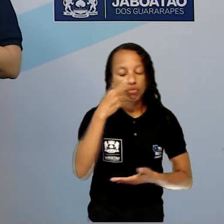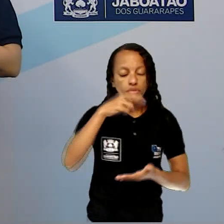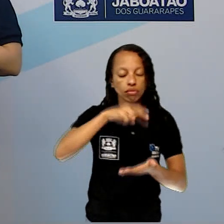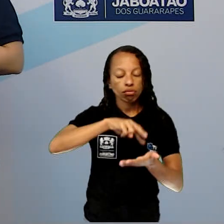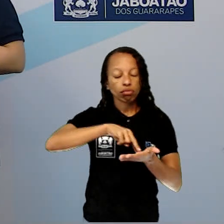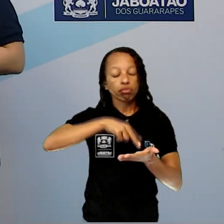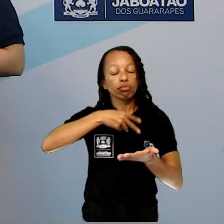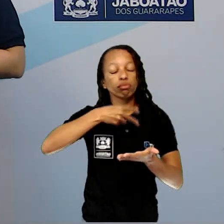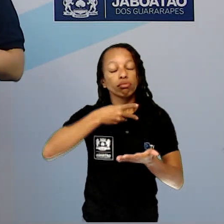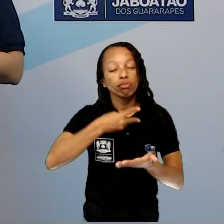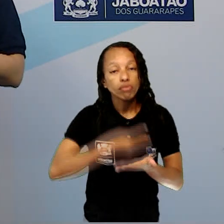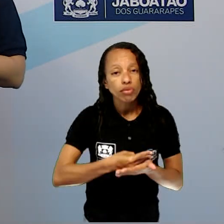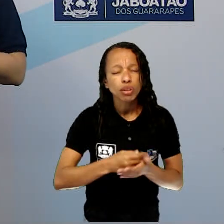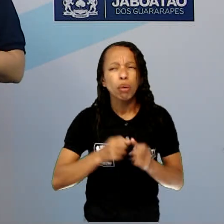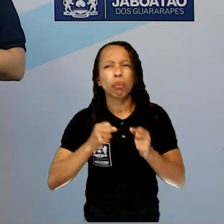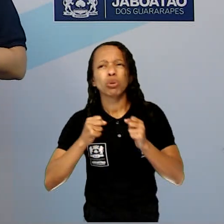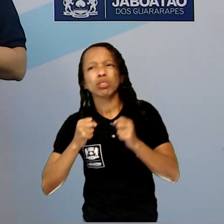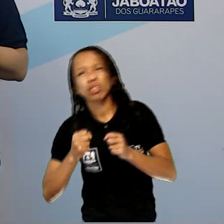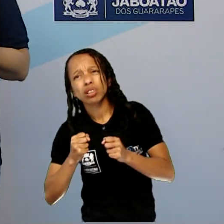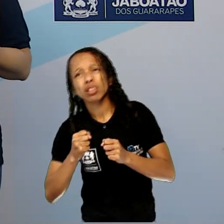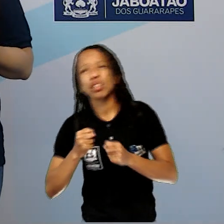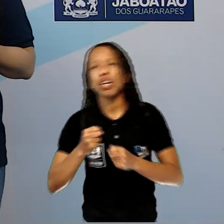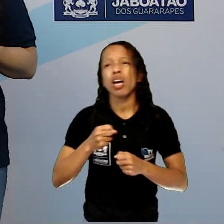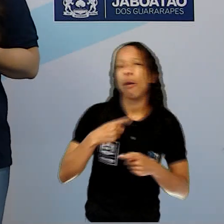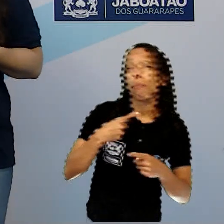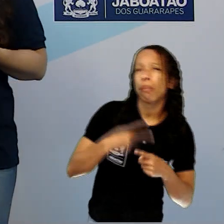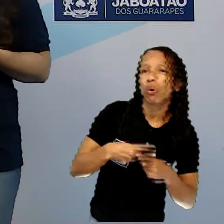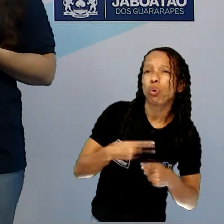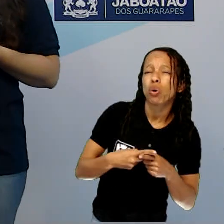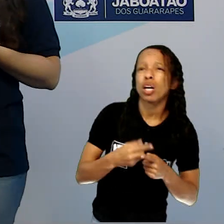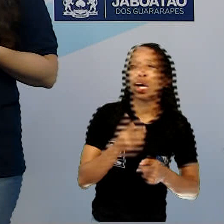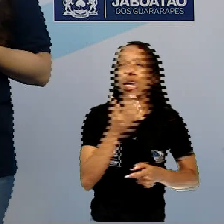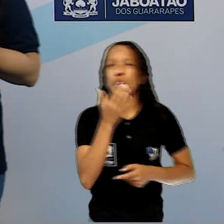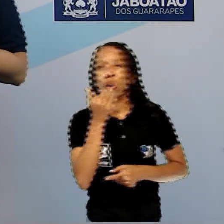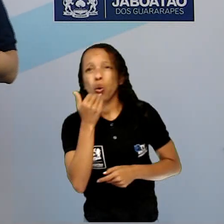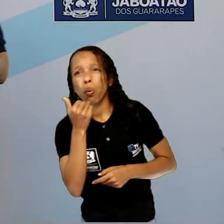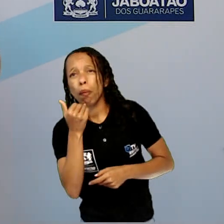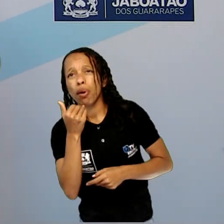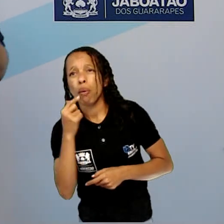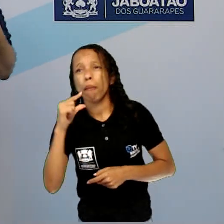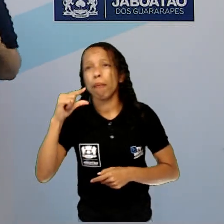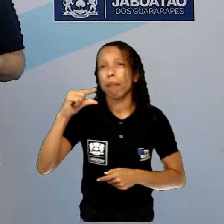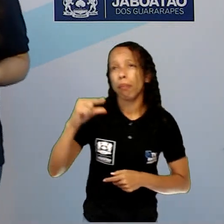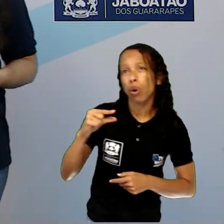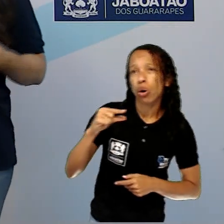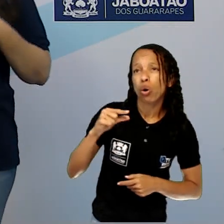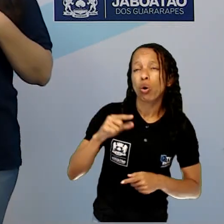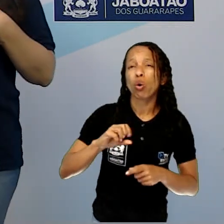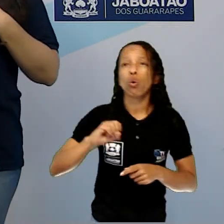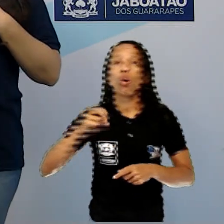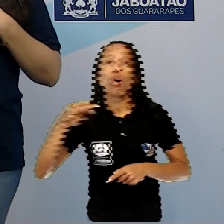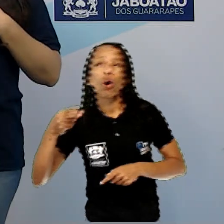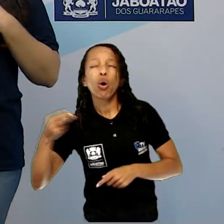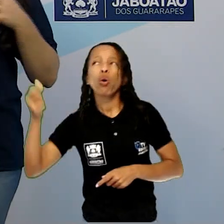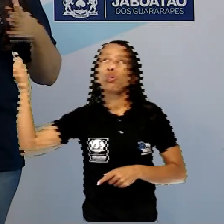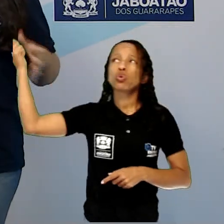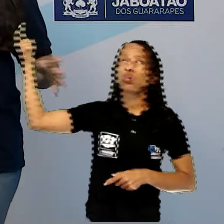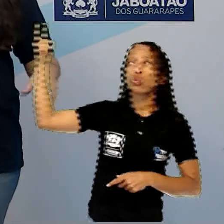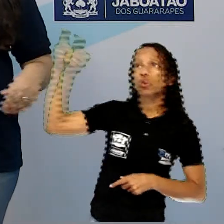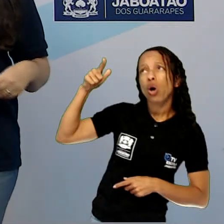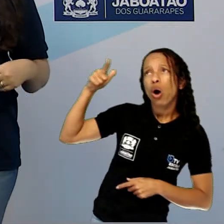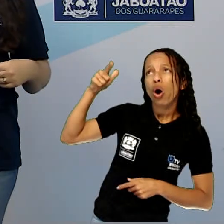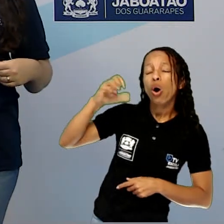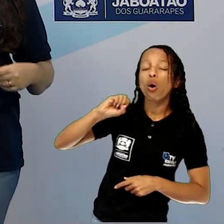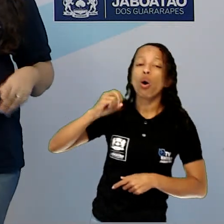Pode ser por questão de alimentar, não se alimentou direito. Pode ser porque ele levou muito sol. Pode ser por um problema cardíaco, então a pessoa